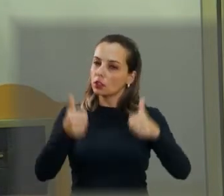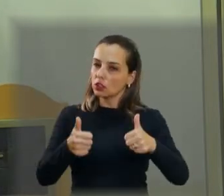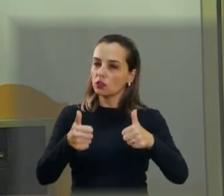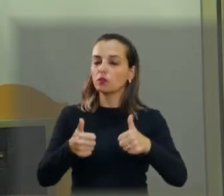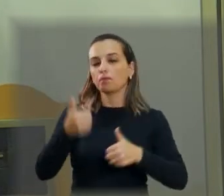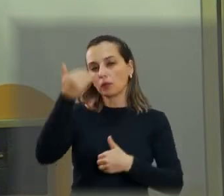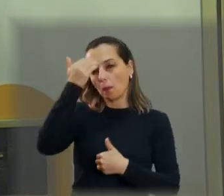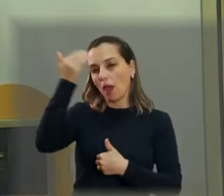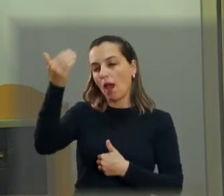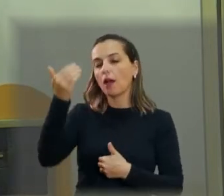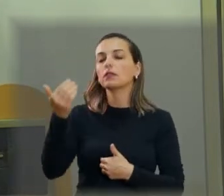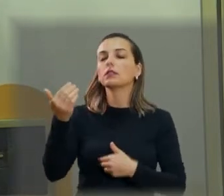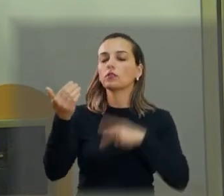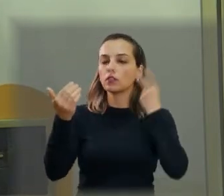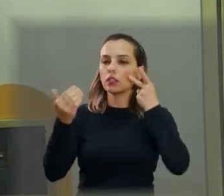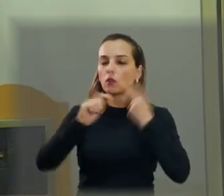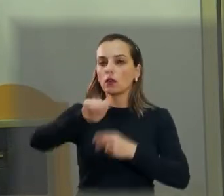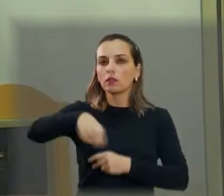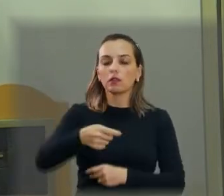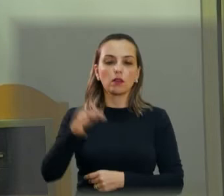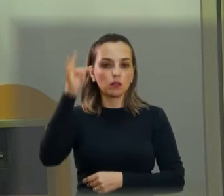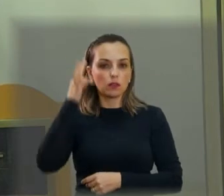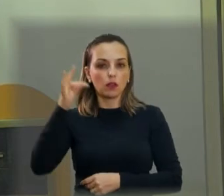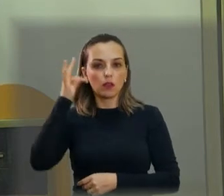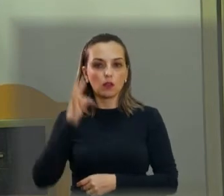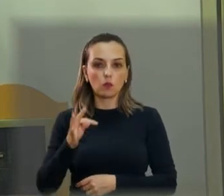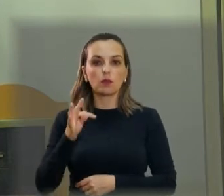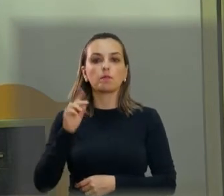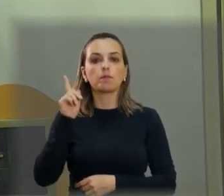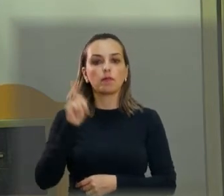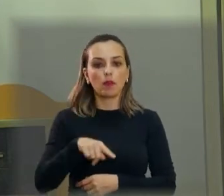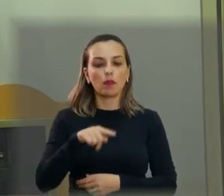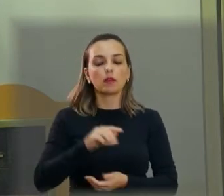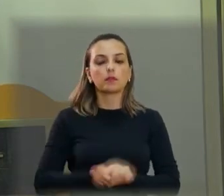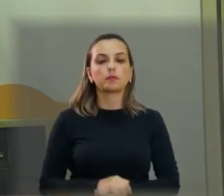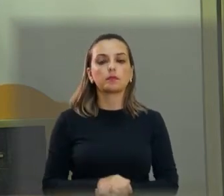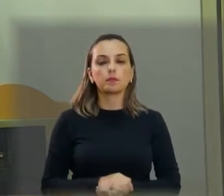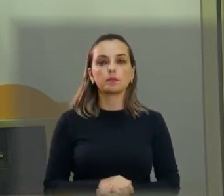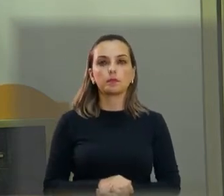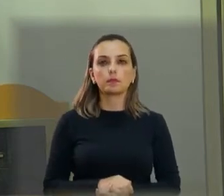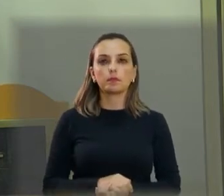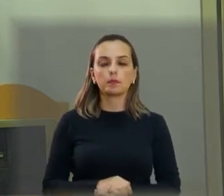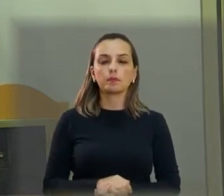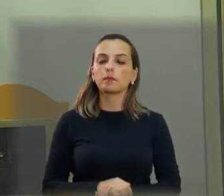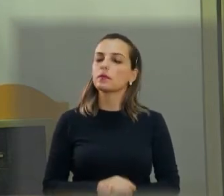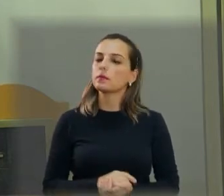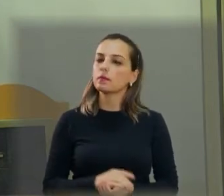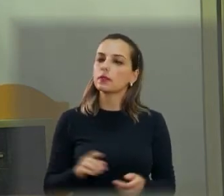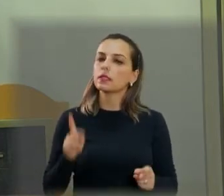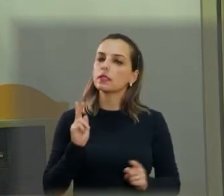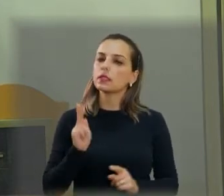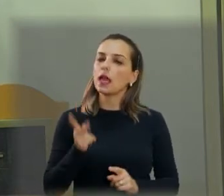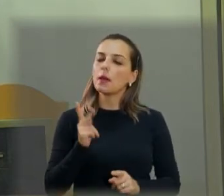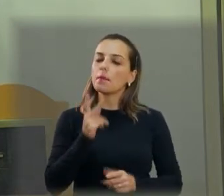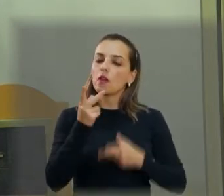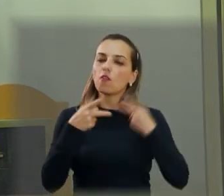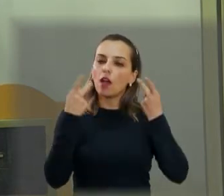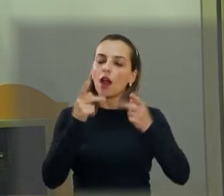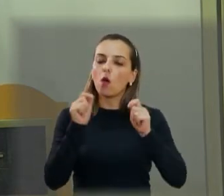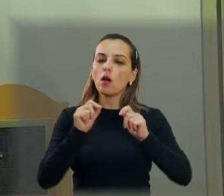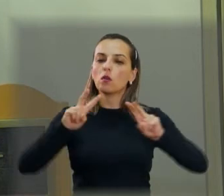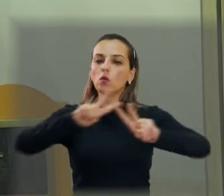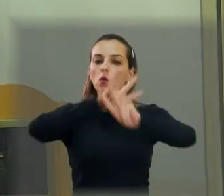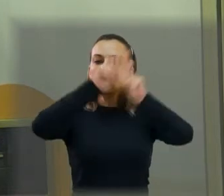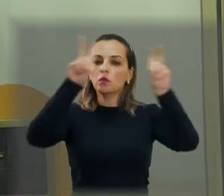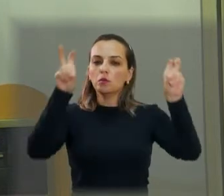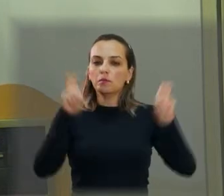da vereadora Tainara, em nome da secretária Eliana Naim. E sempre dizer que é um assunto que